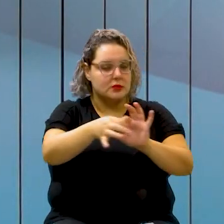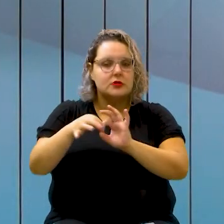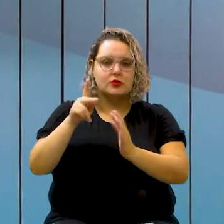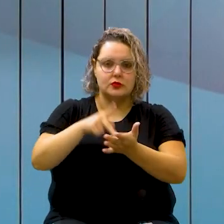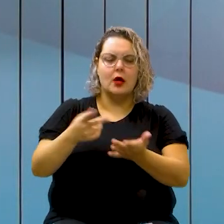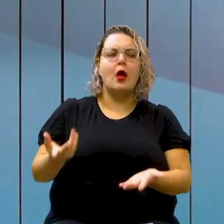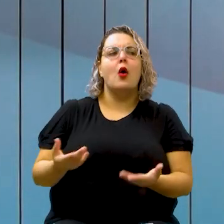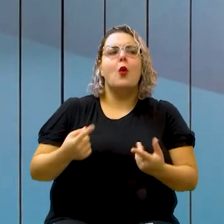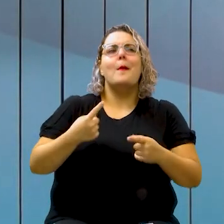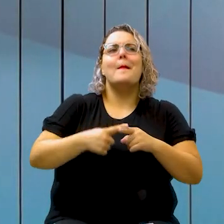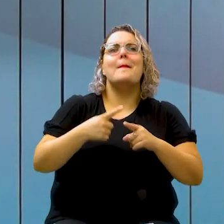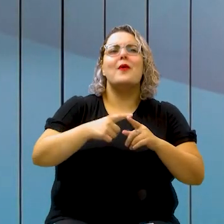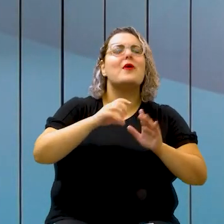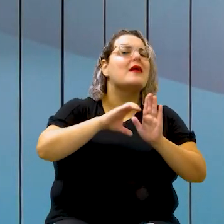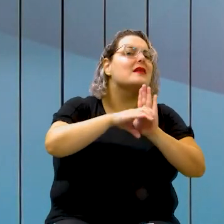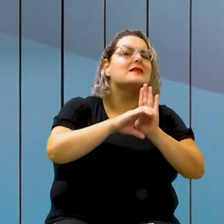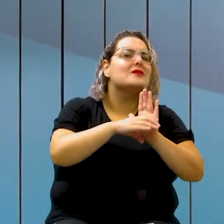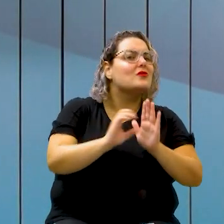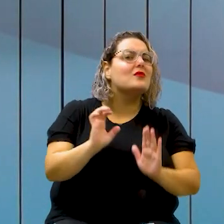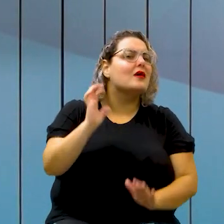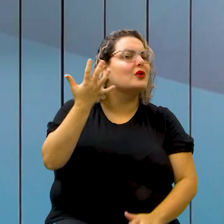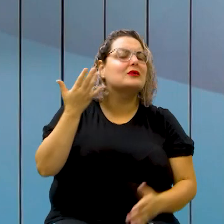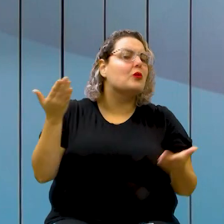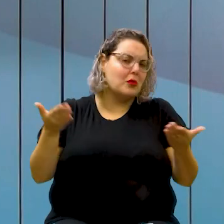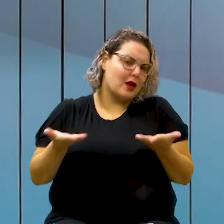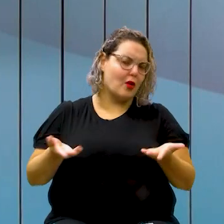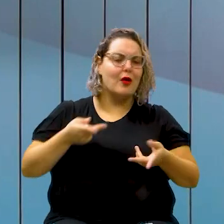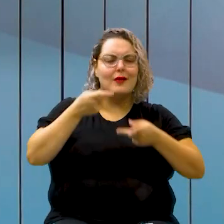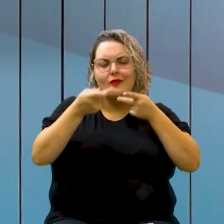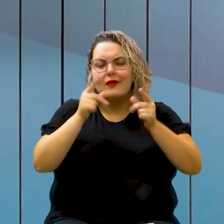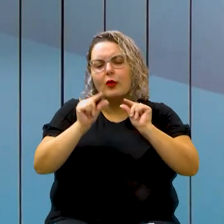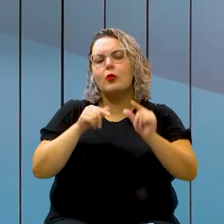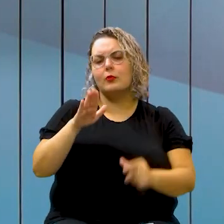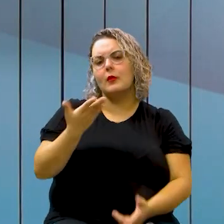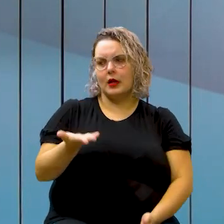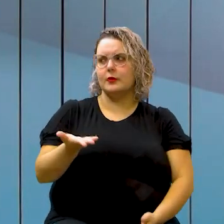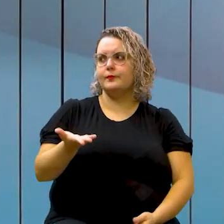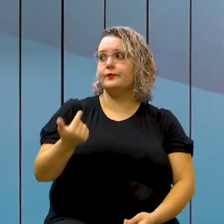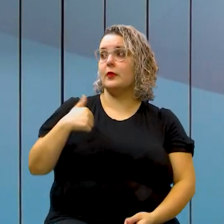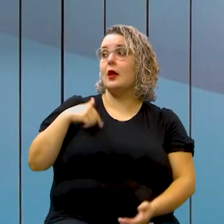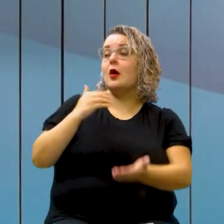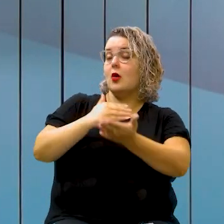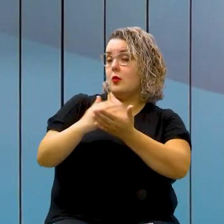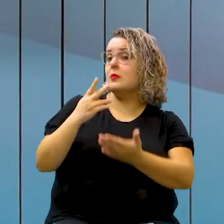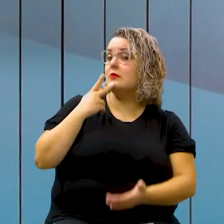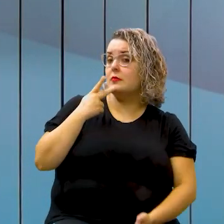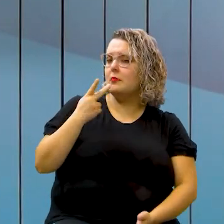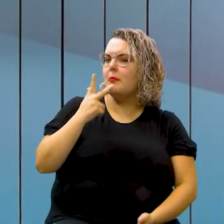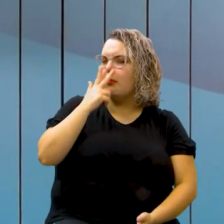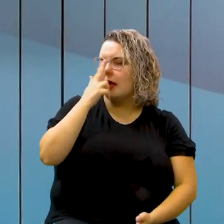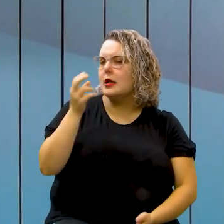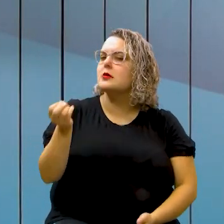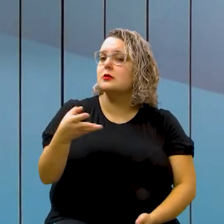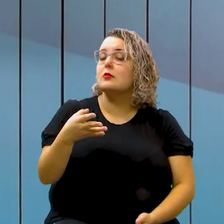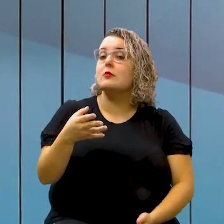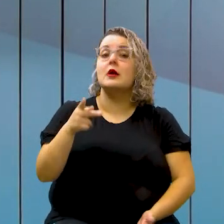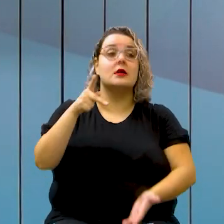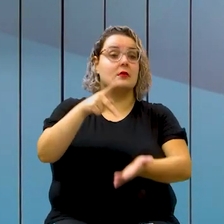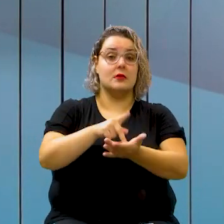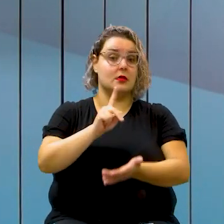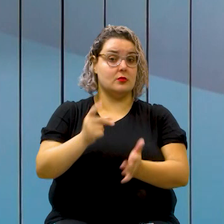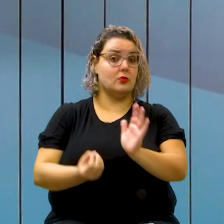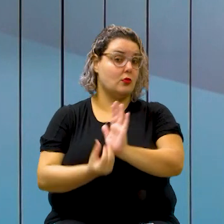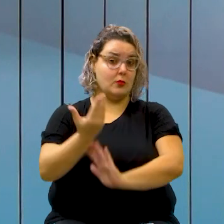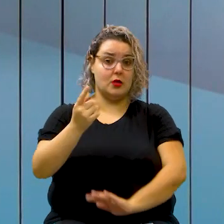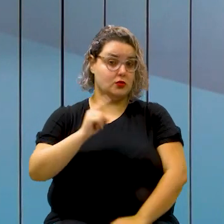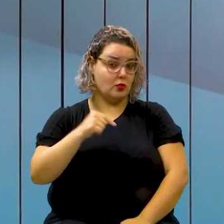por que esse conceito surgiu agora? Fale um pouquinho mais sobre isso. Então, eu comecei dizendo que ele parece novo, mas na verdade ele não